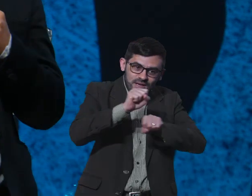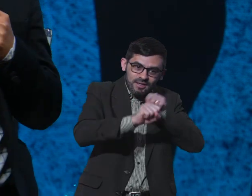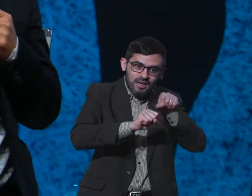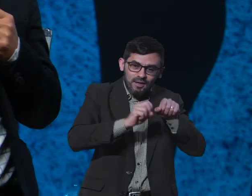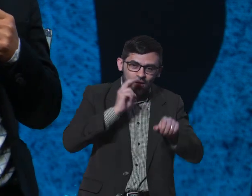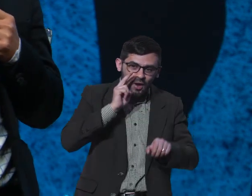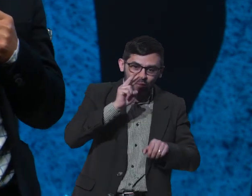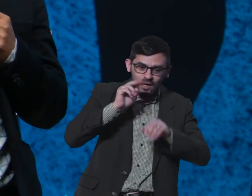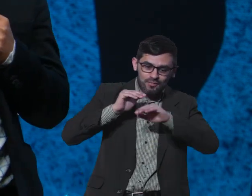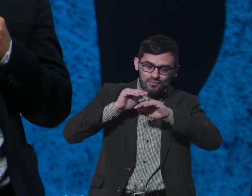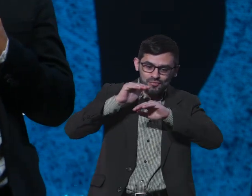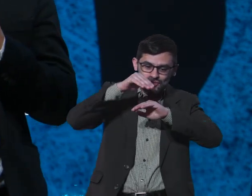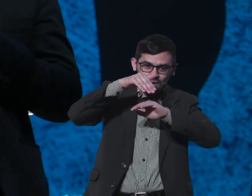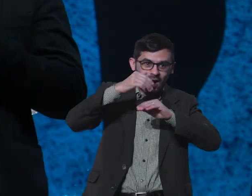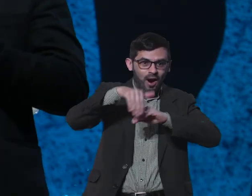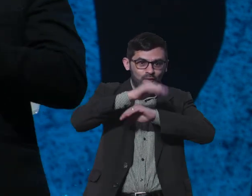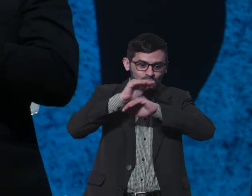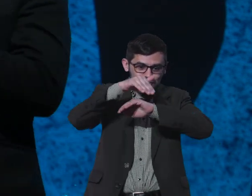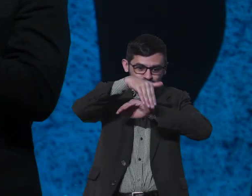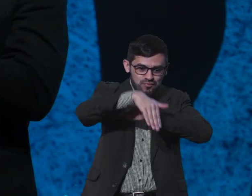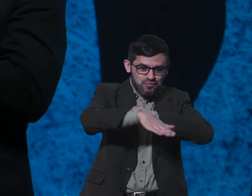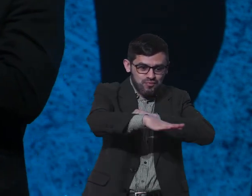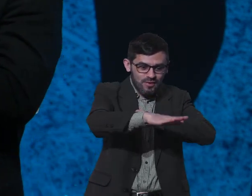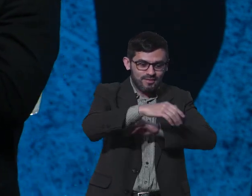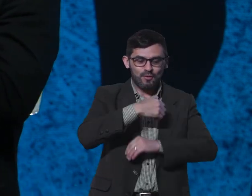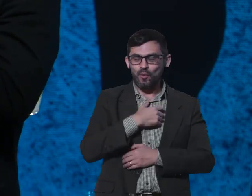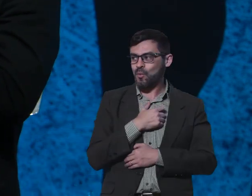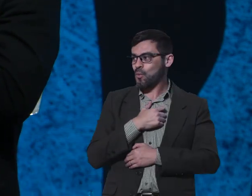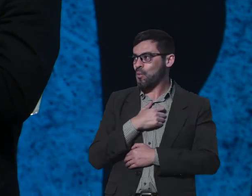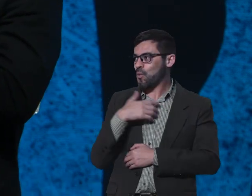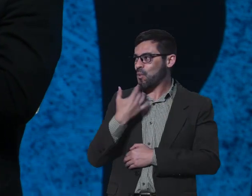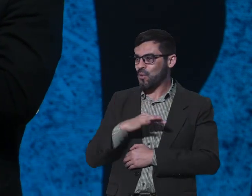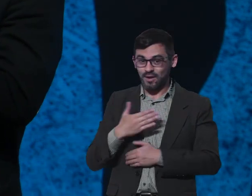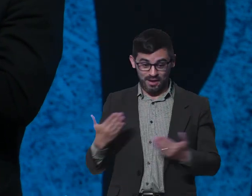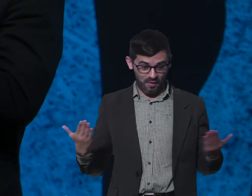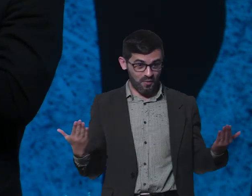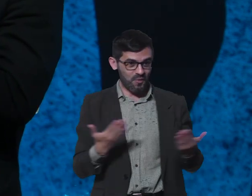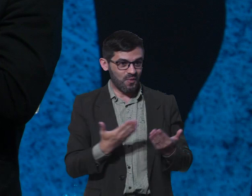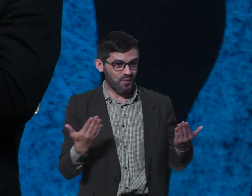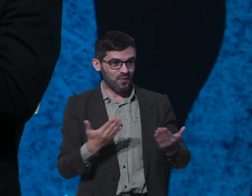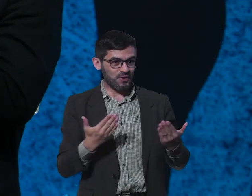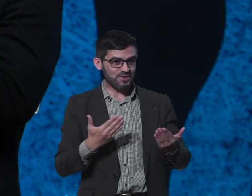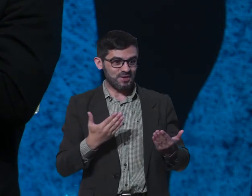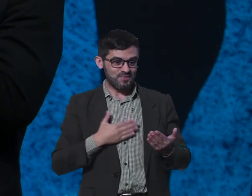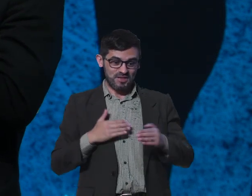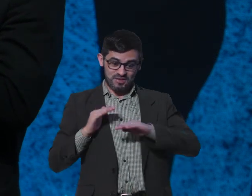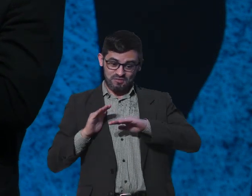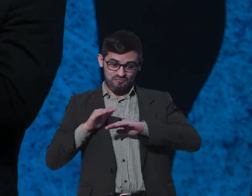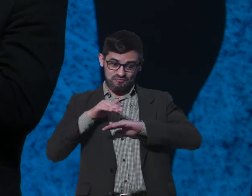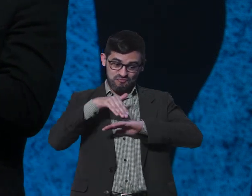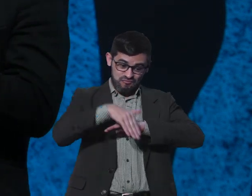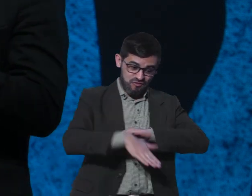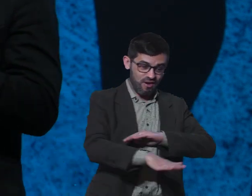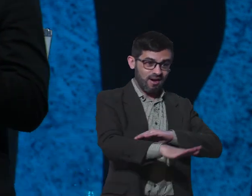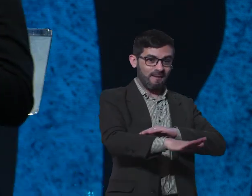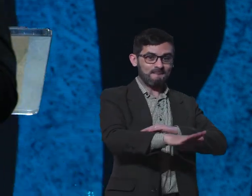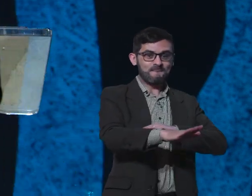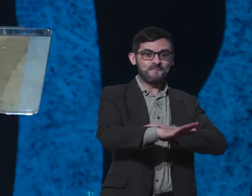olhei aquela ladeira e falei para a ladeira: é hoje que eu te domino.